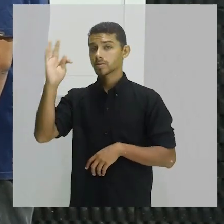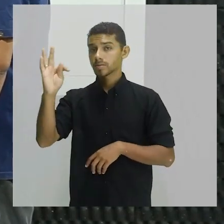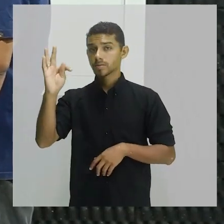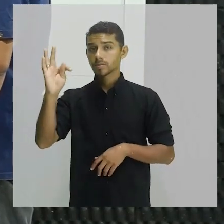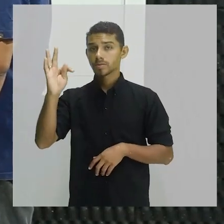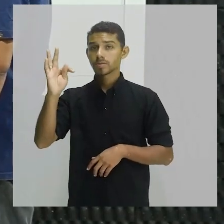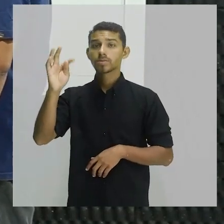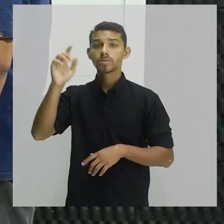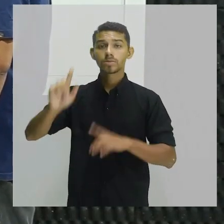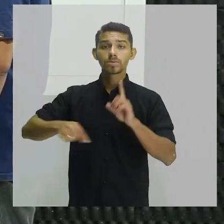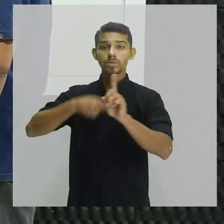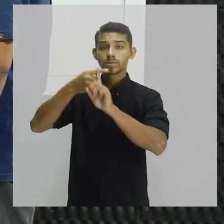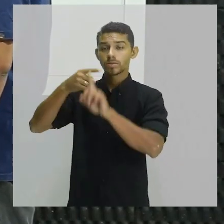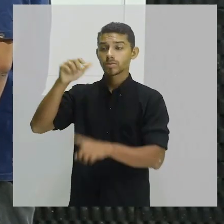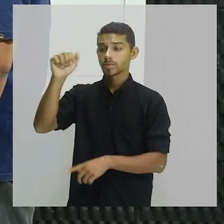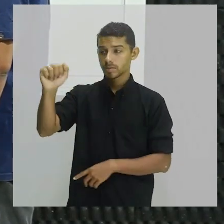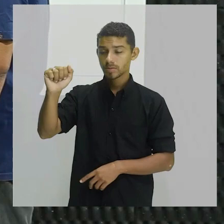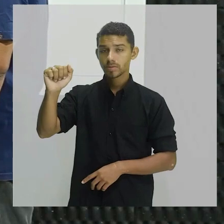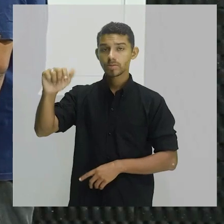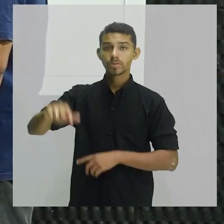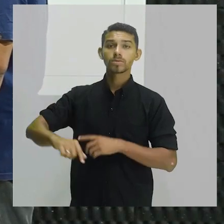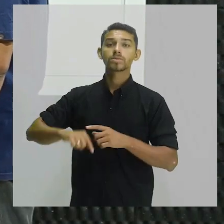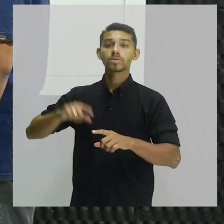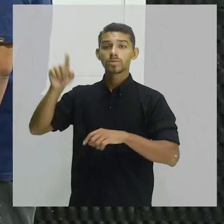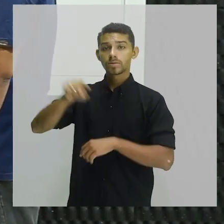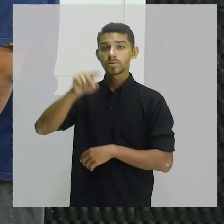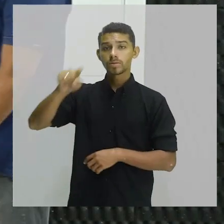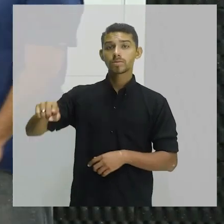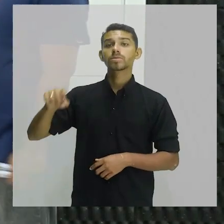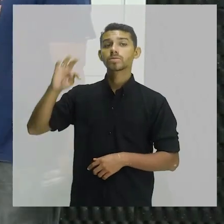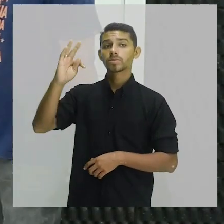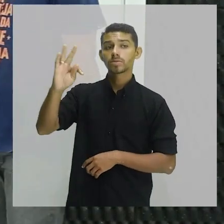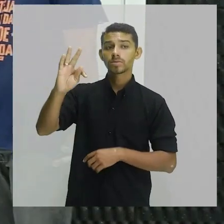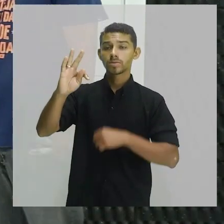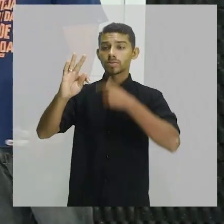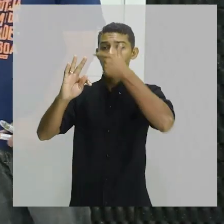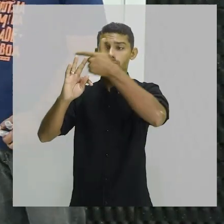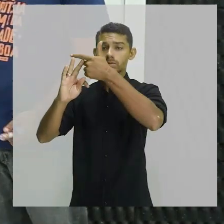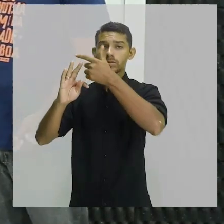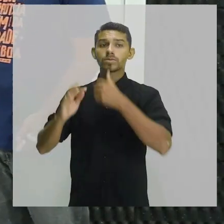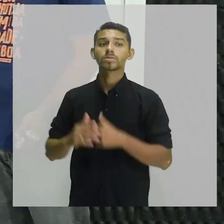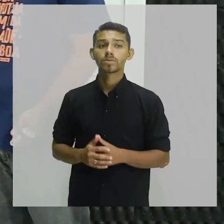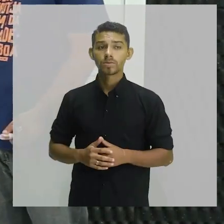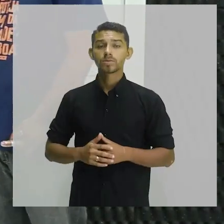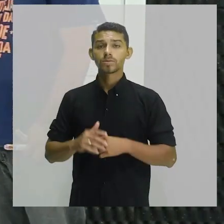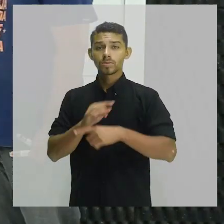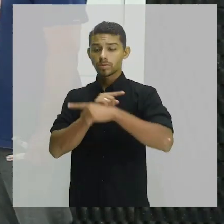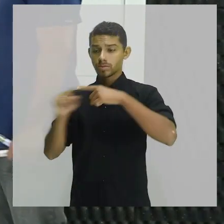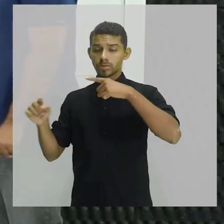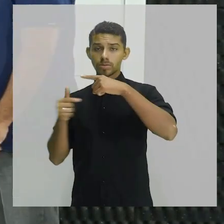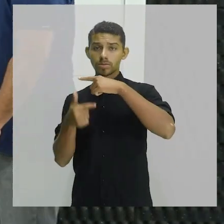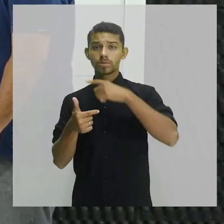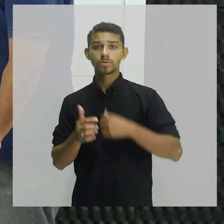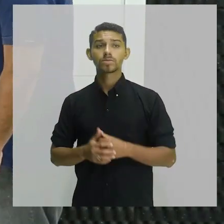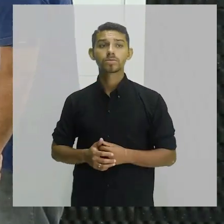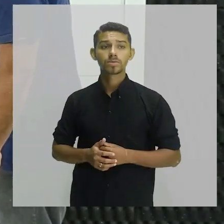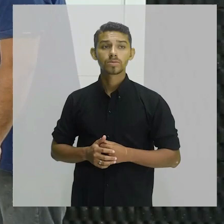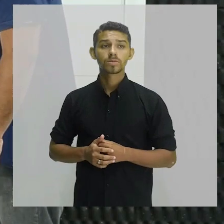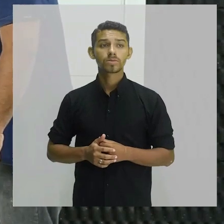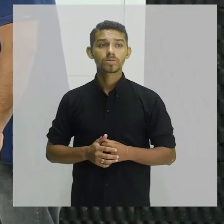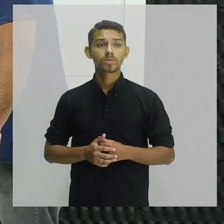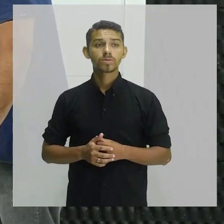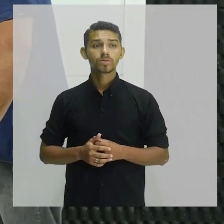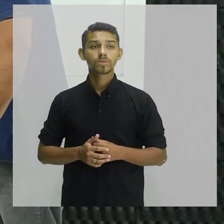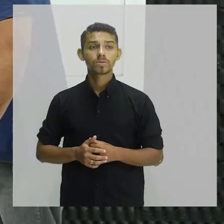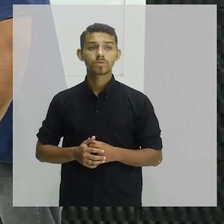a aceleração vezes o tempo ao quadrado sobre 2. Isso aqui vem lá da função espaço, tá ok? Então,